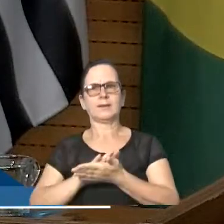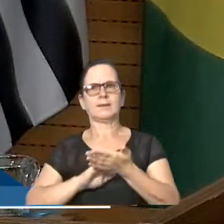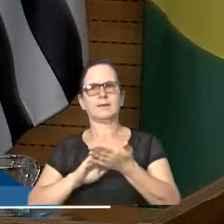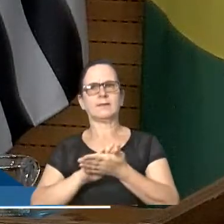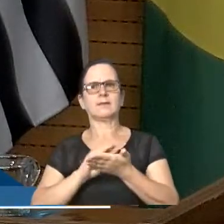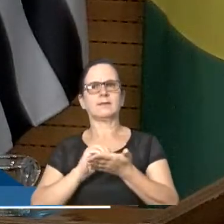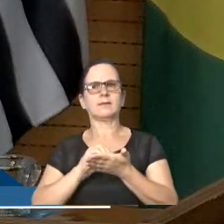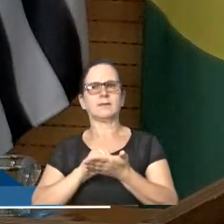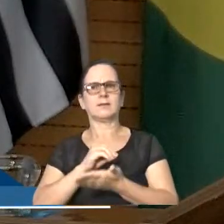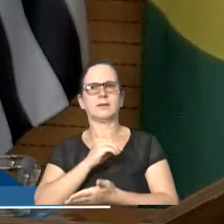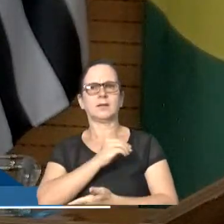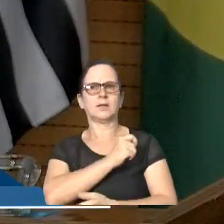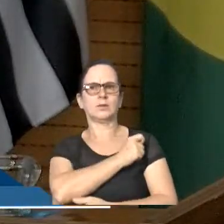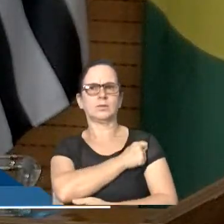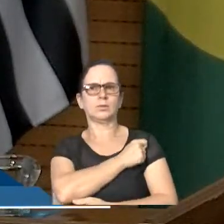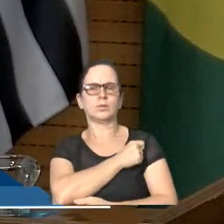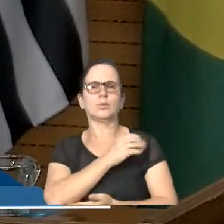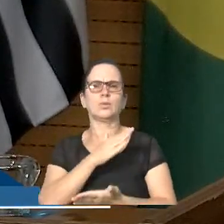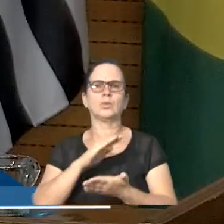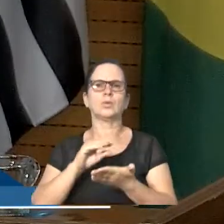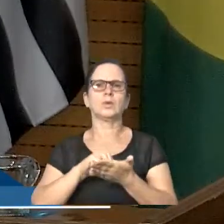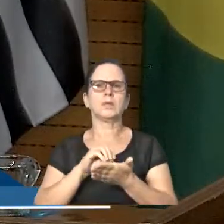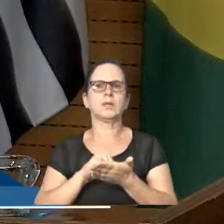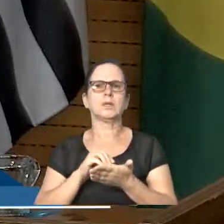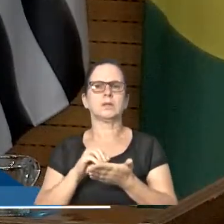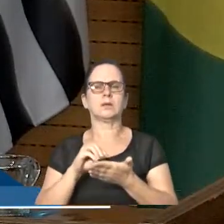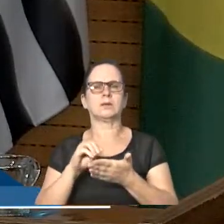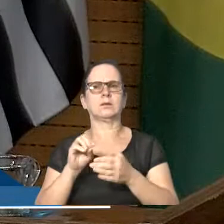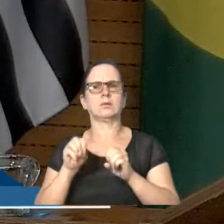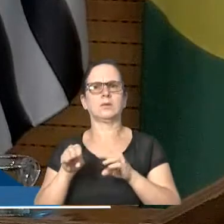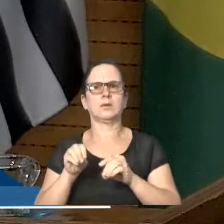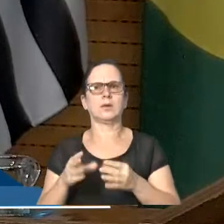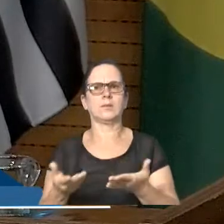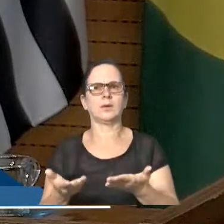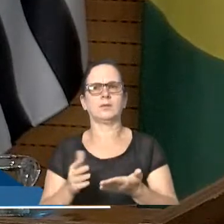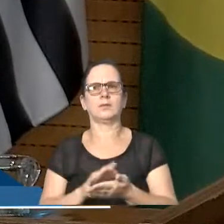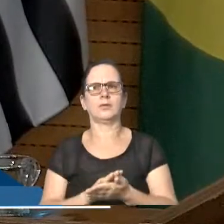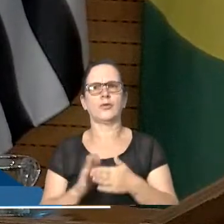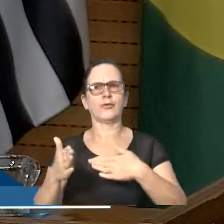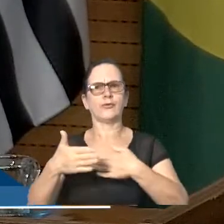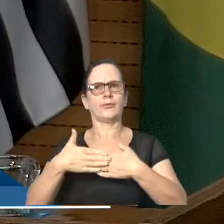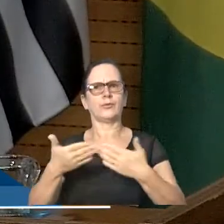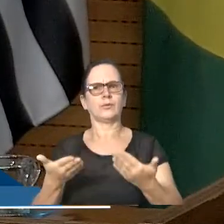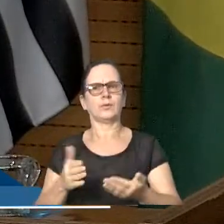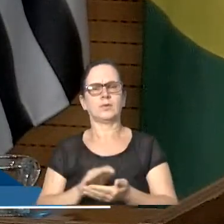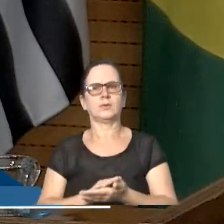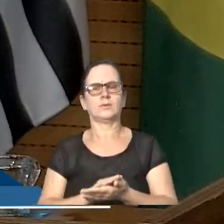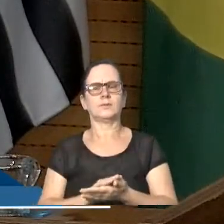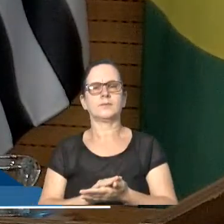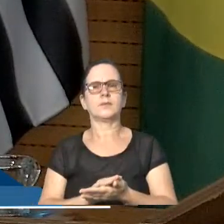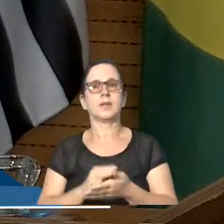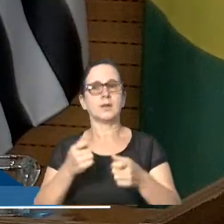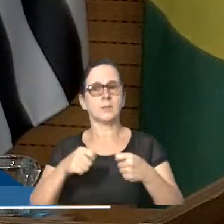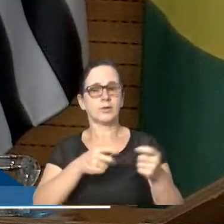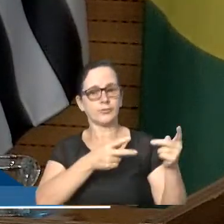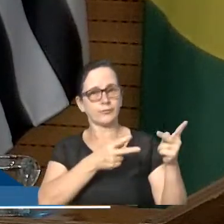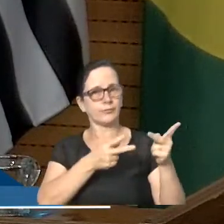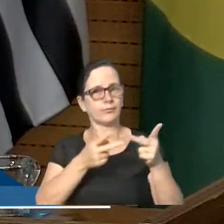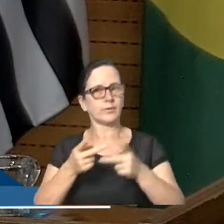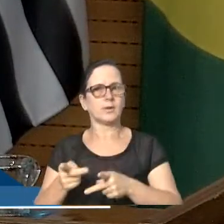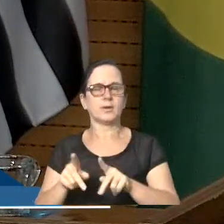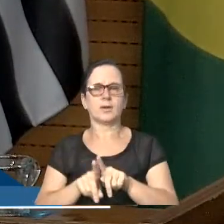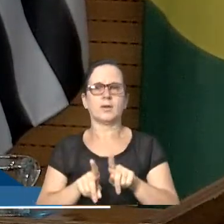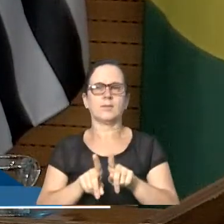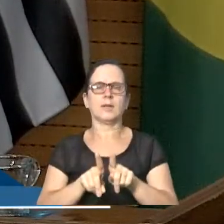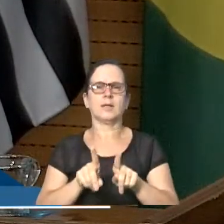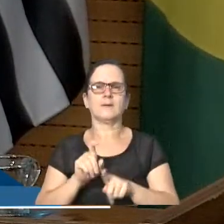Parlamento esteja indo lá no Colégio Lorena, assim como em outras escolas, os vereadores estão fazendo visitas, para que os senhores possam estar olhando aquilo